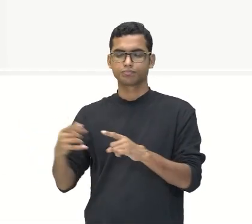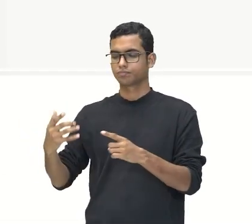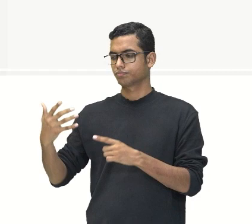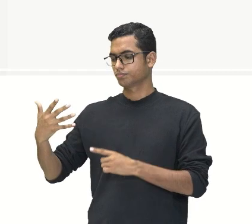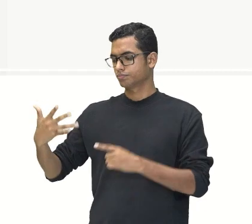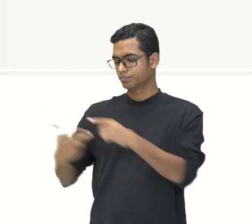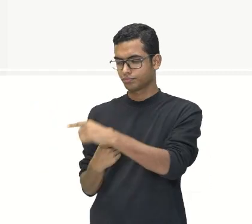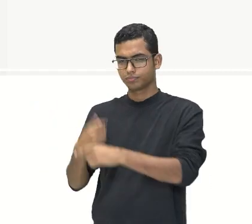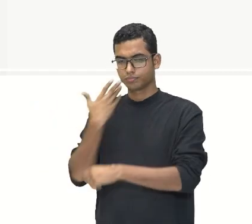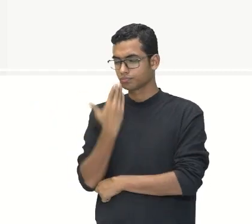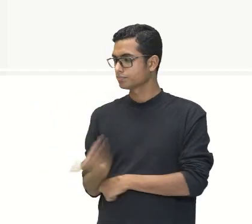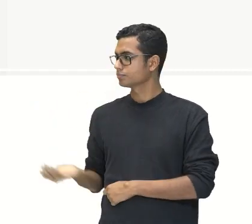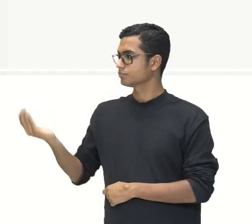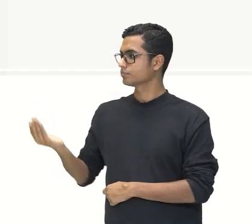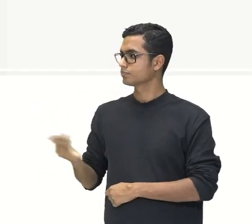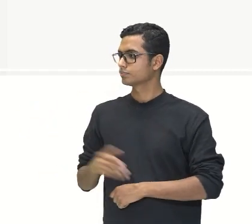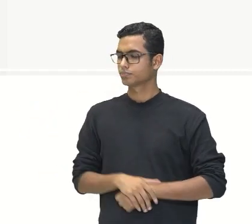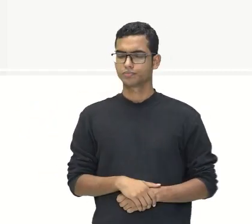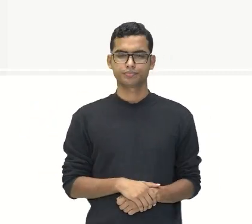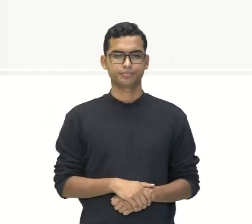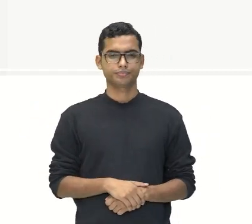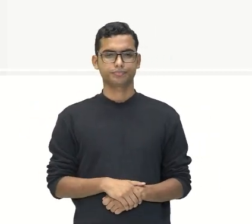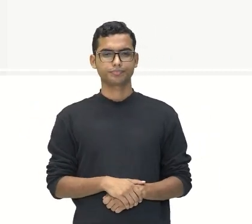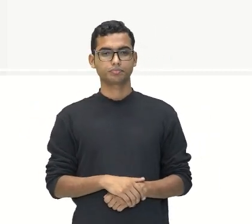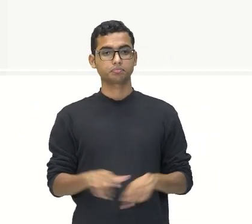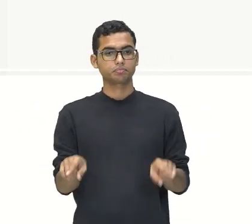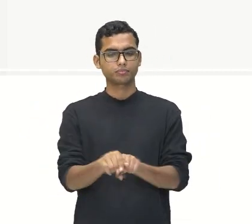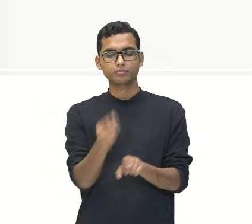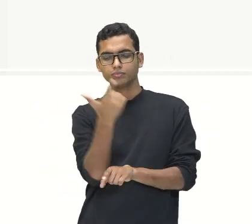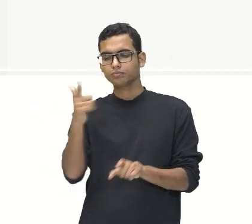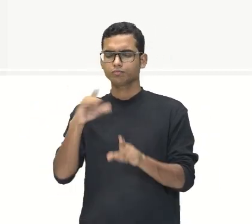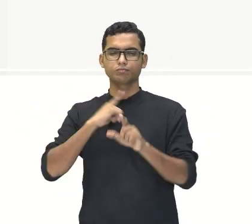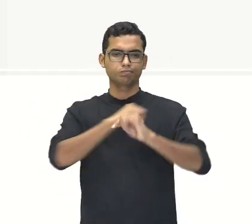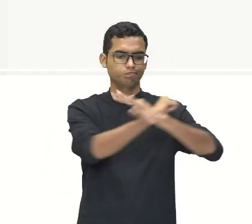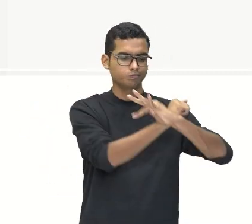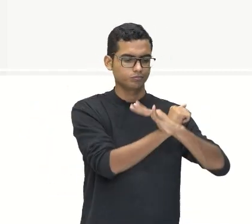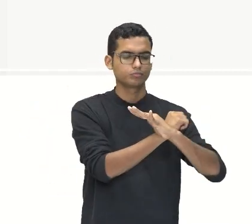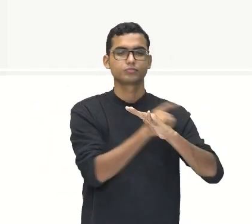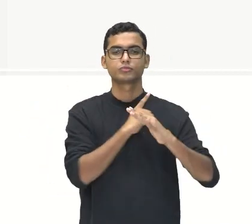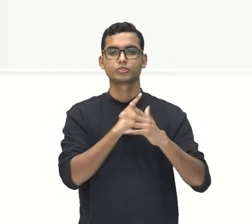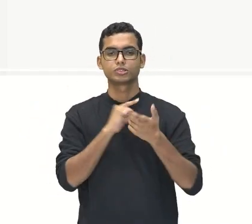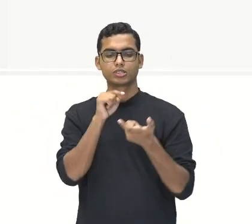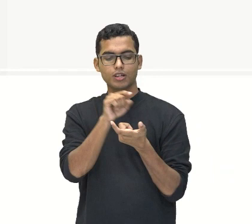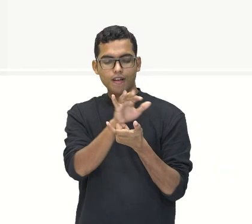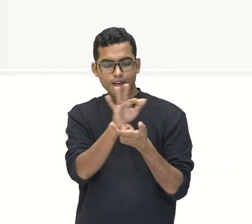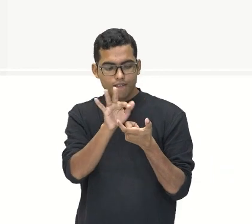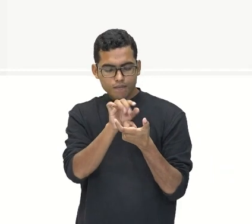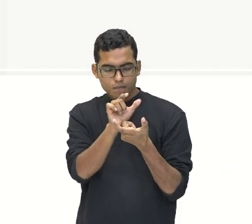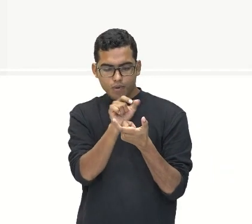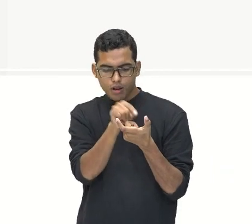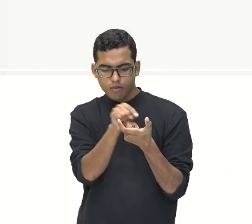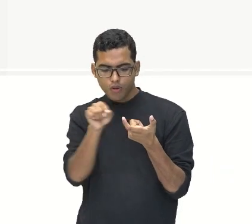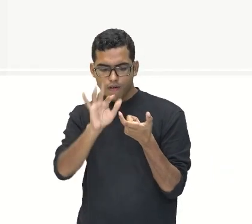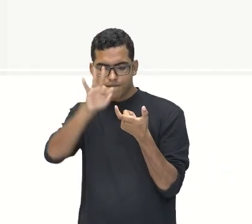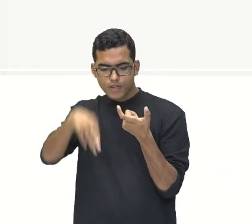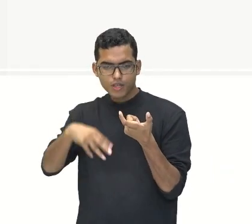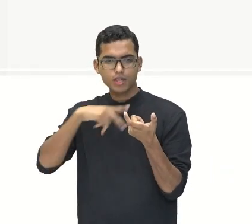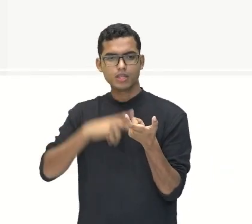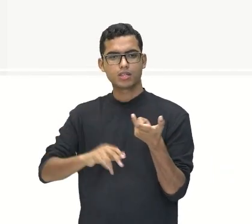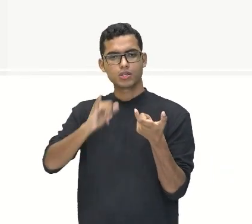que termina em ito, tá bom? Aqui, ó, isso aqui, esse ácido